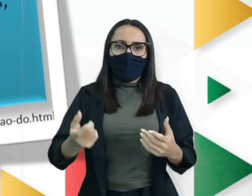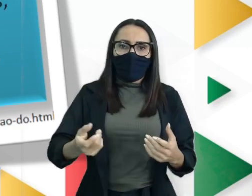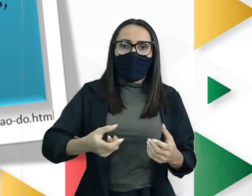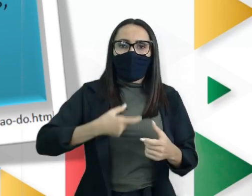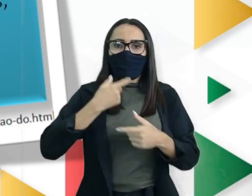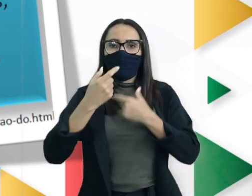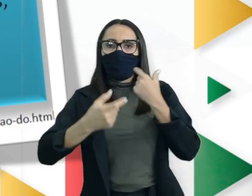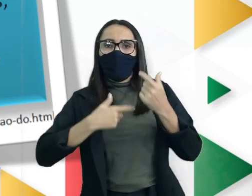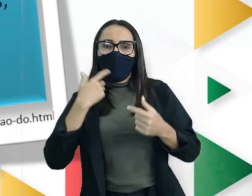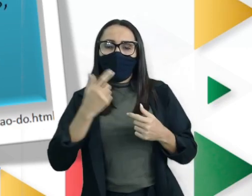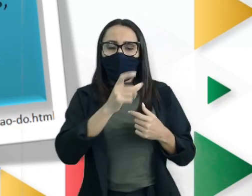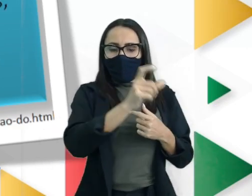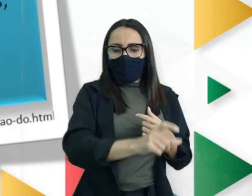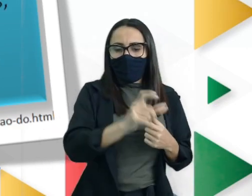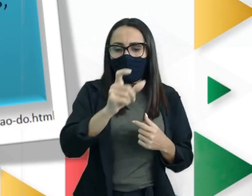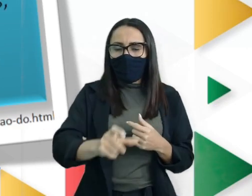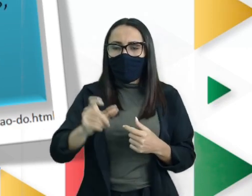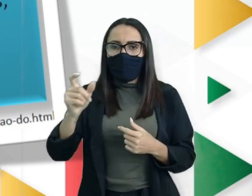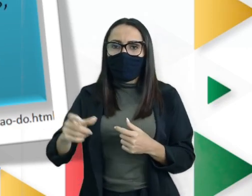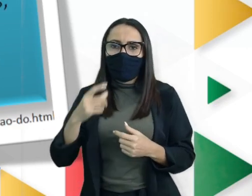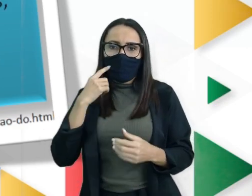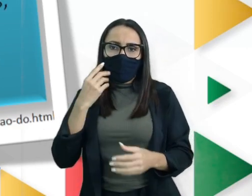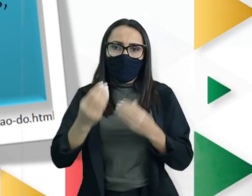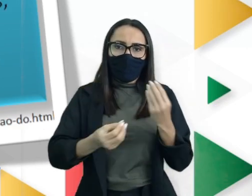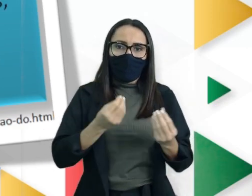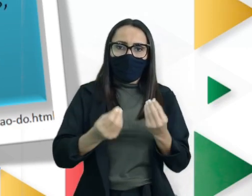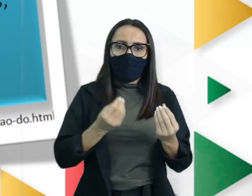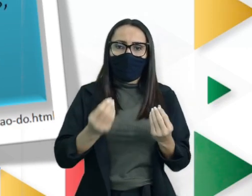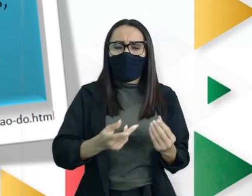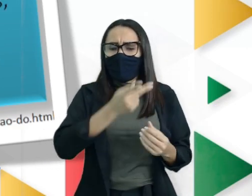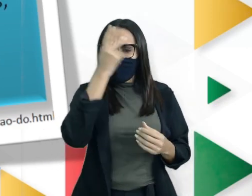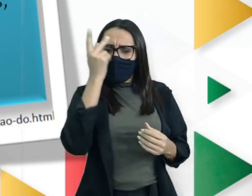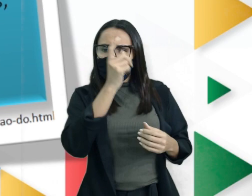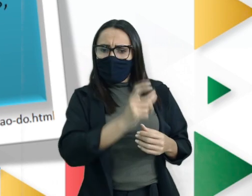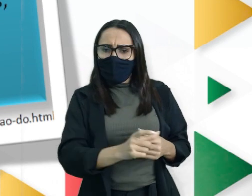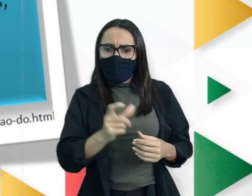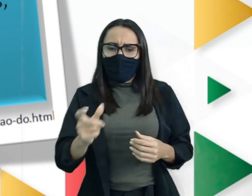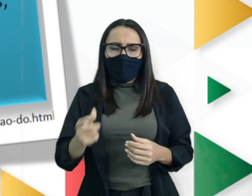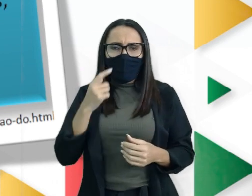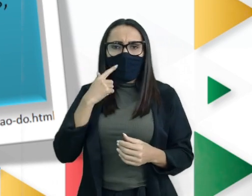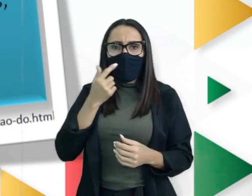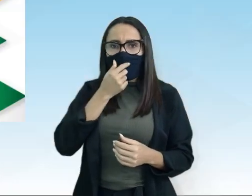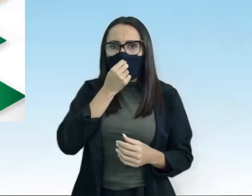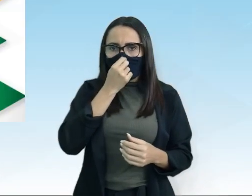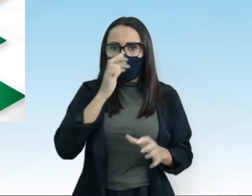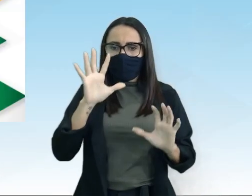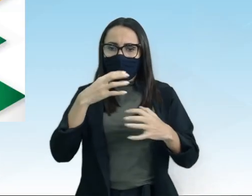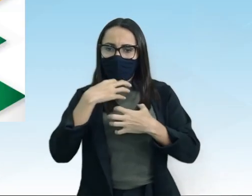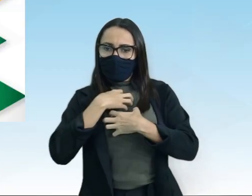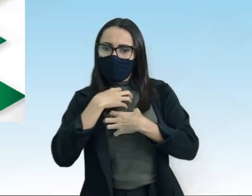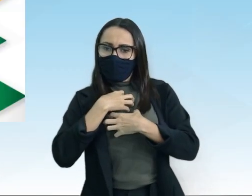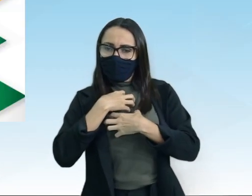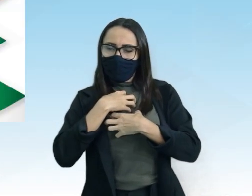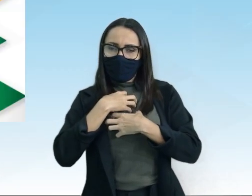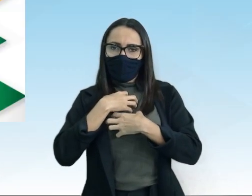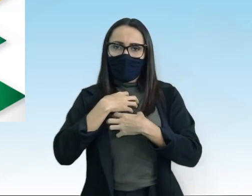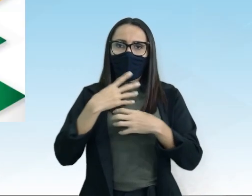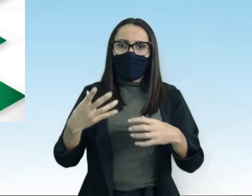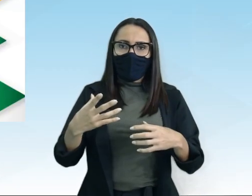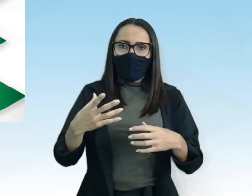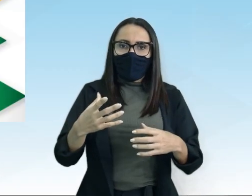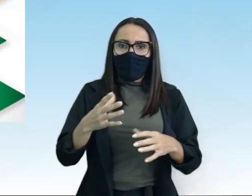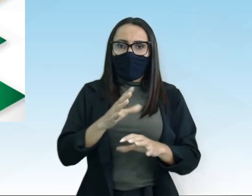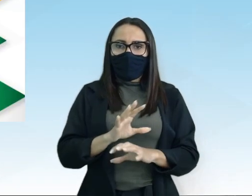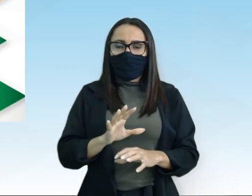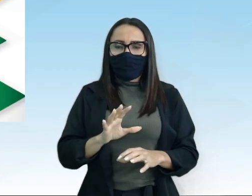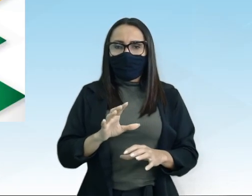personagens, indicando o modo como eles, como elas revelam seus sentimentos, como raiva,